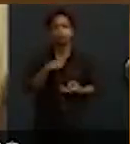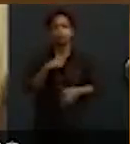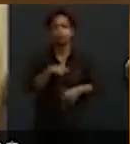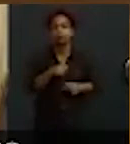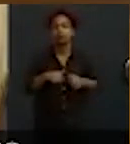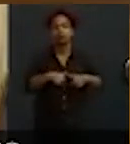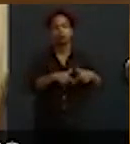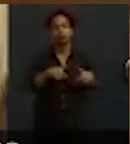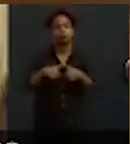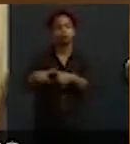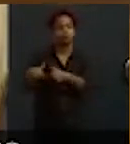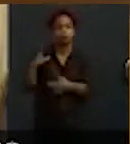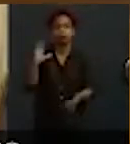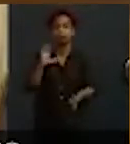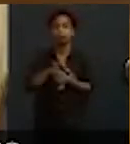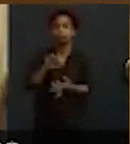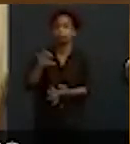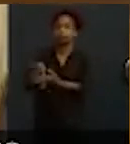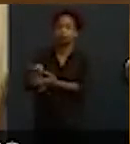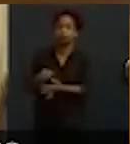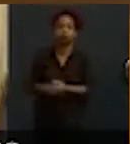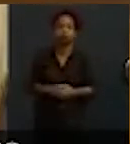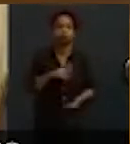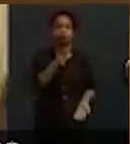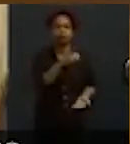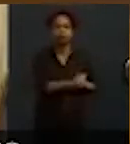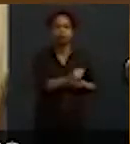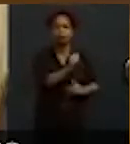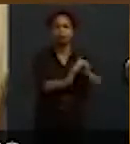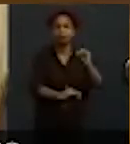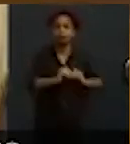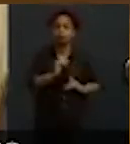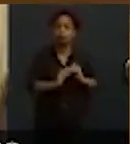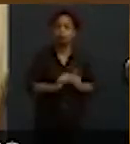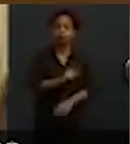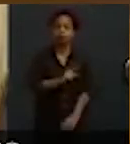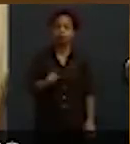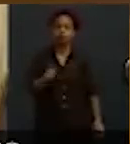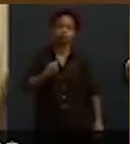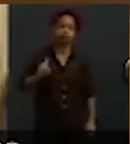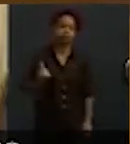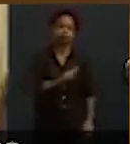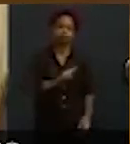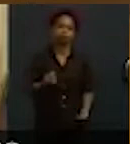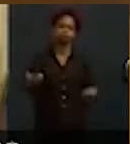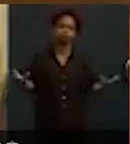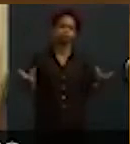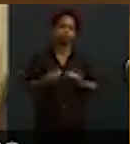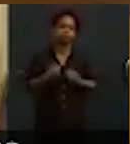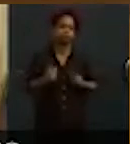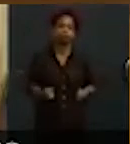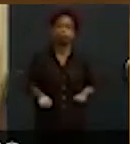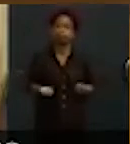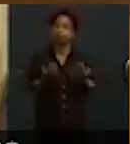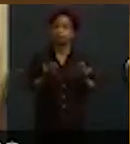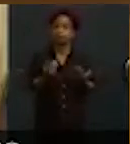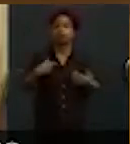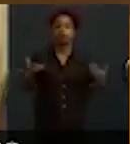atividades correcionais. É o legado profissional do nosso nobre homenageado,